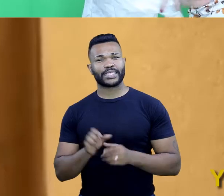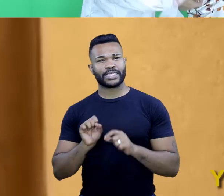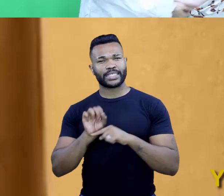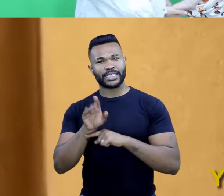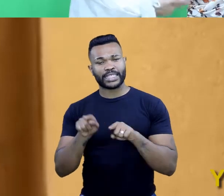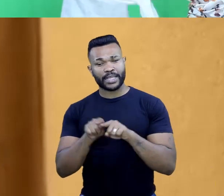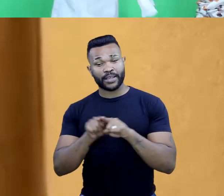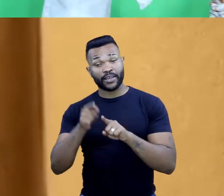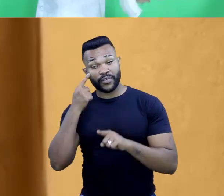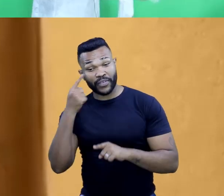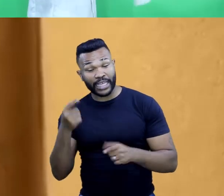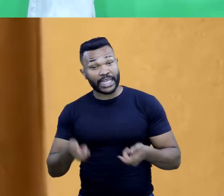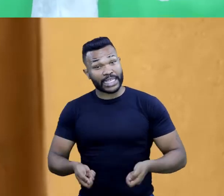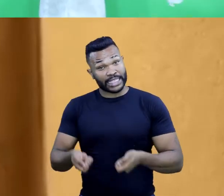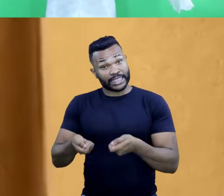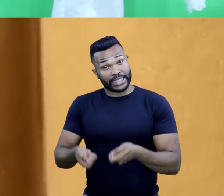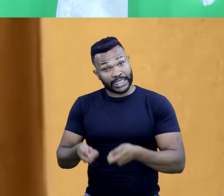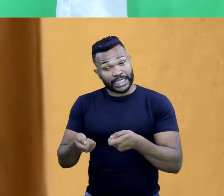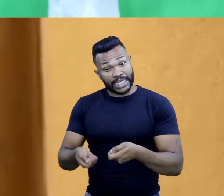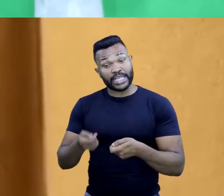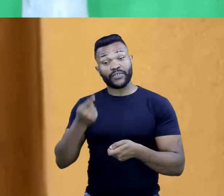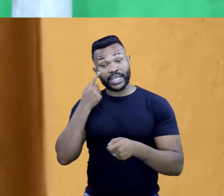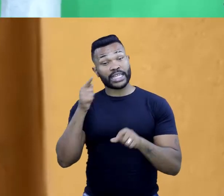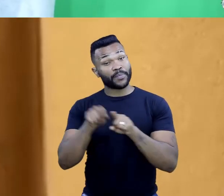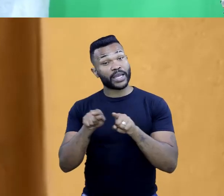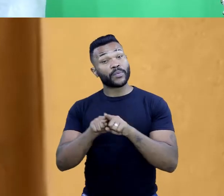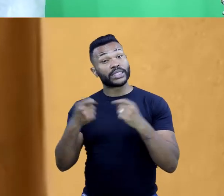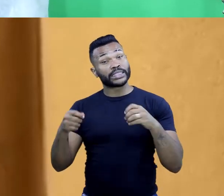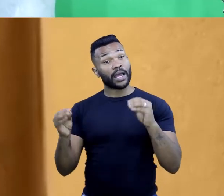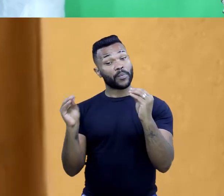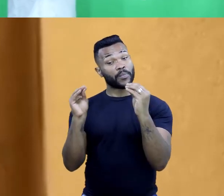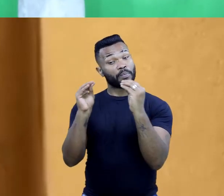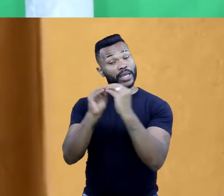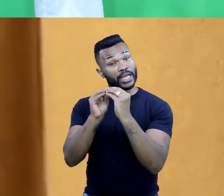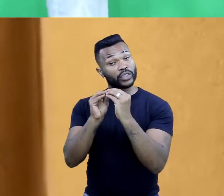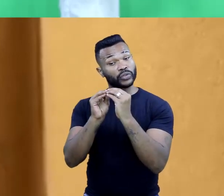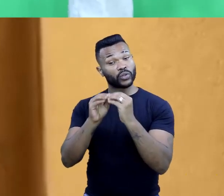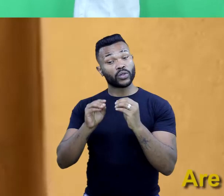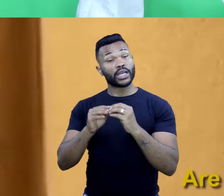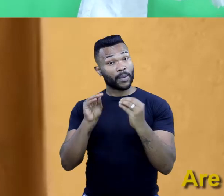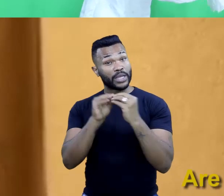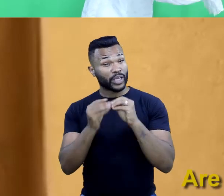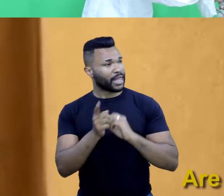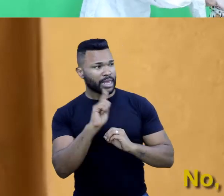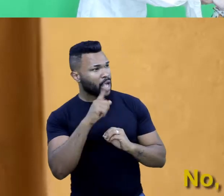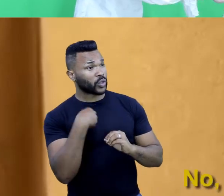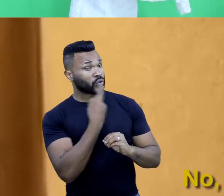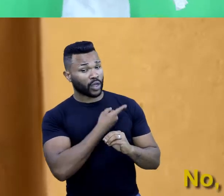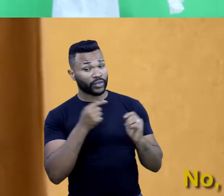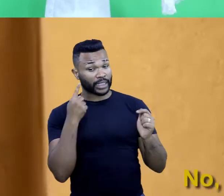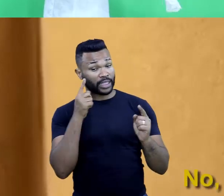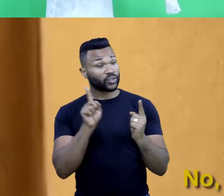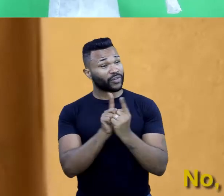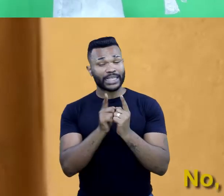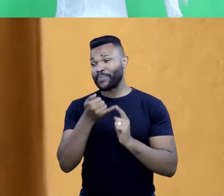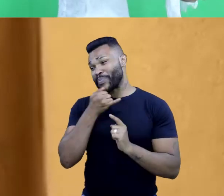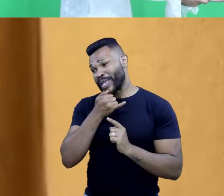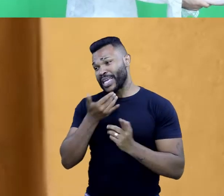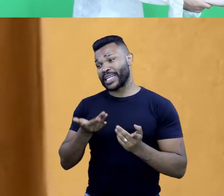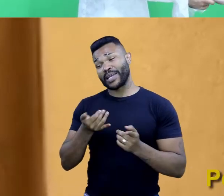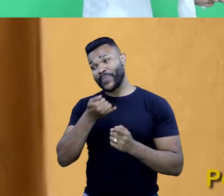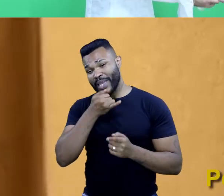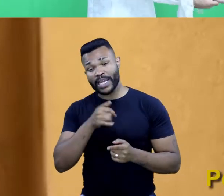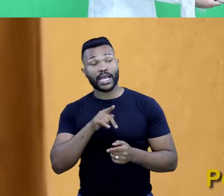Não vai pegar na minha assim. Não, não gosto. Assim, tu tem que ter beijo, não é? Você tem que só fazer isso aqui, ó. Não, a gente vai fazer isso aqui, ó. Que